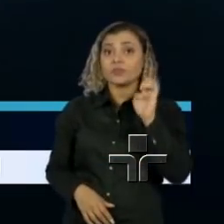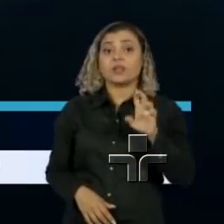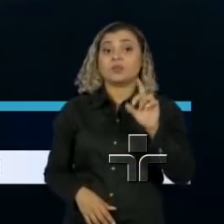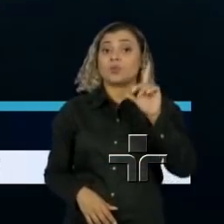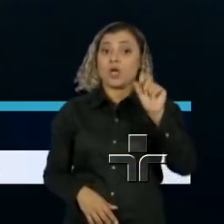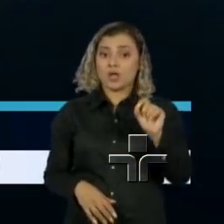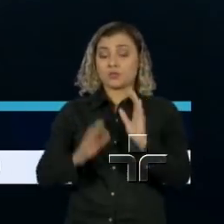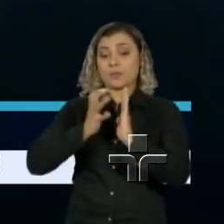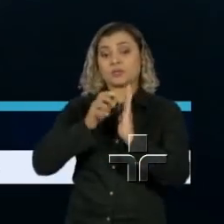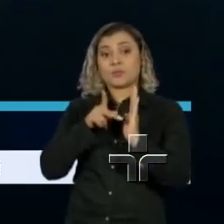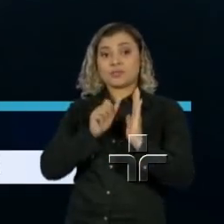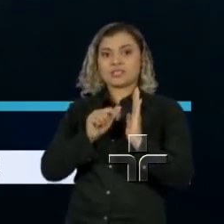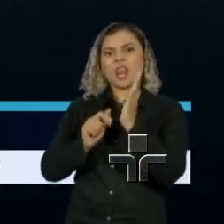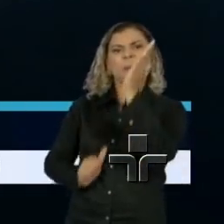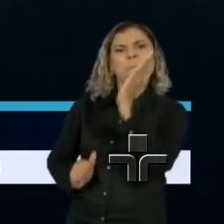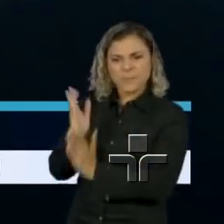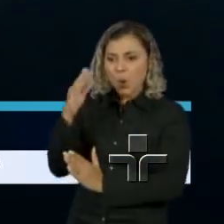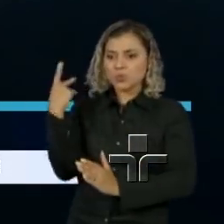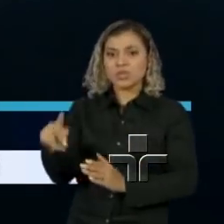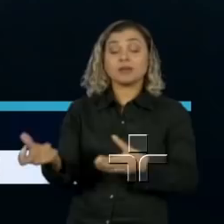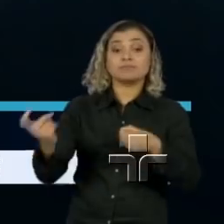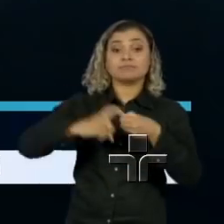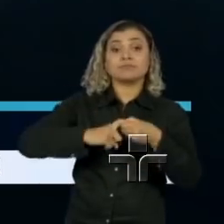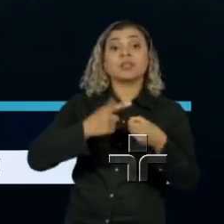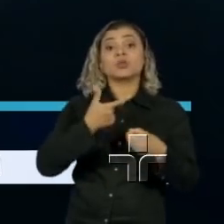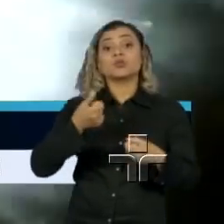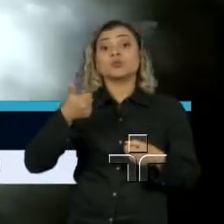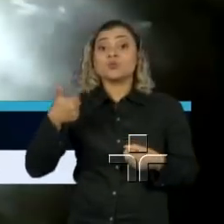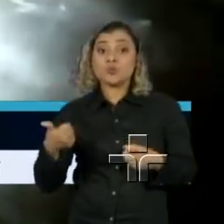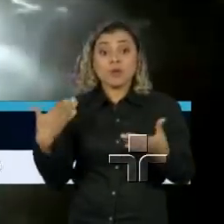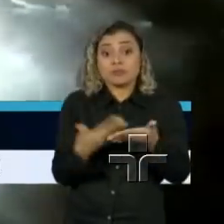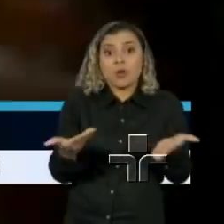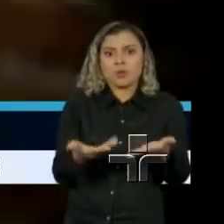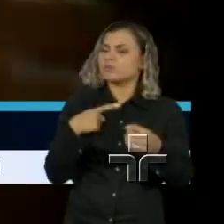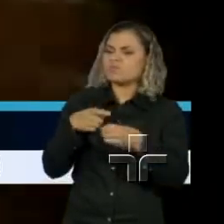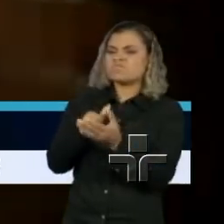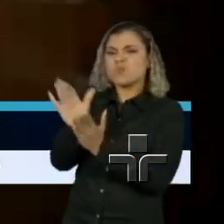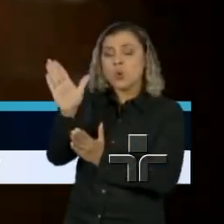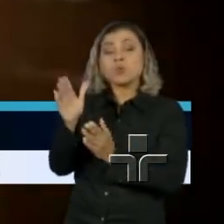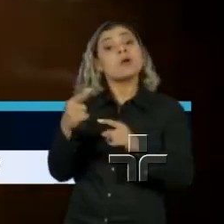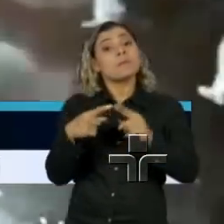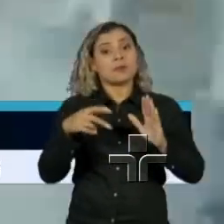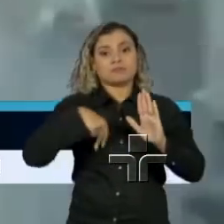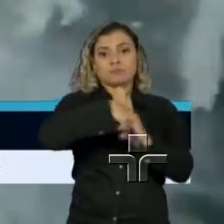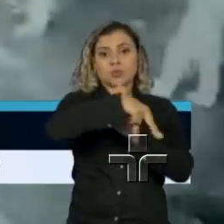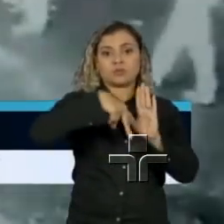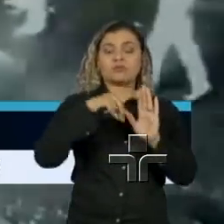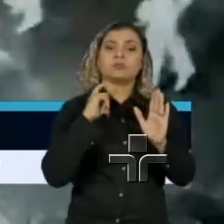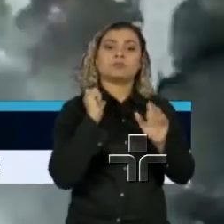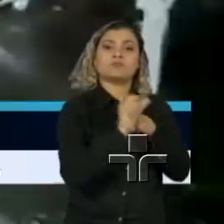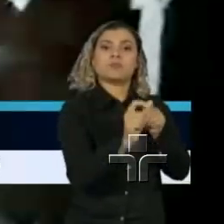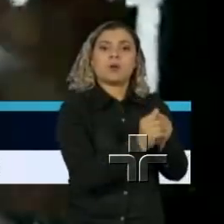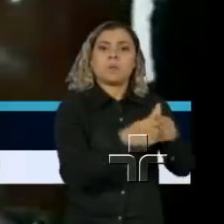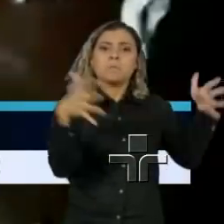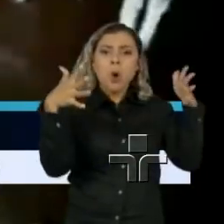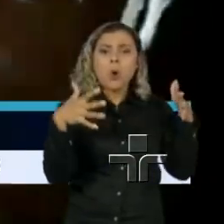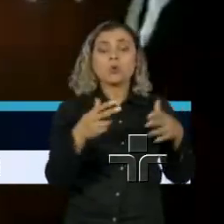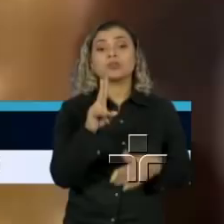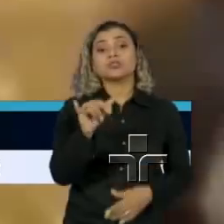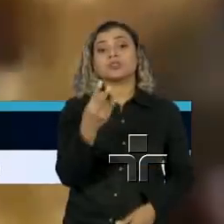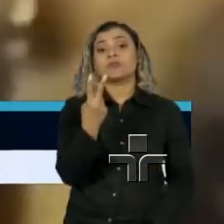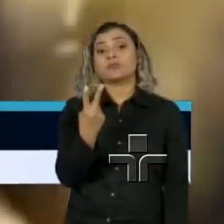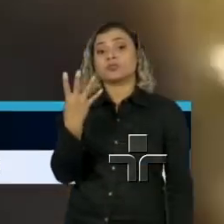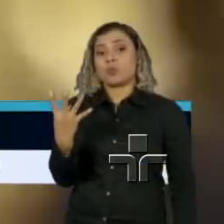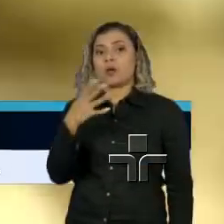do PSL, legenda que era filiado desde 2001. A produtora Porta dos Fundos foi atacada no dia 24 de